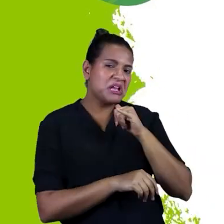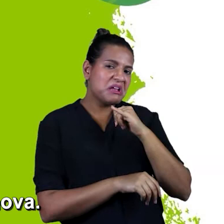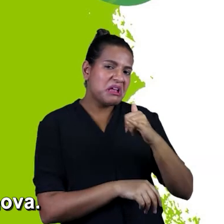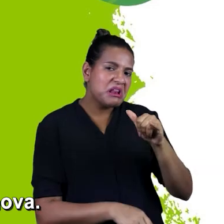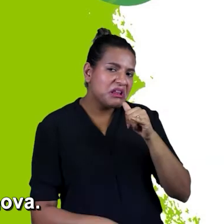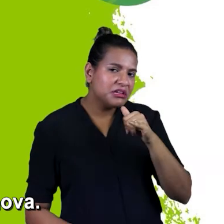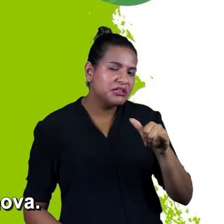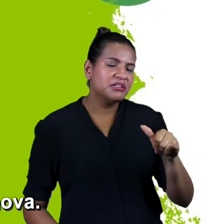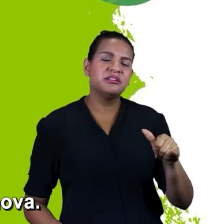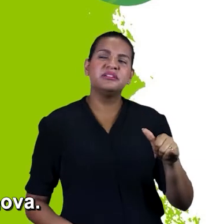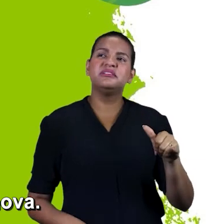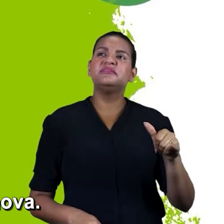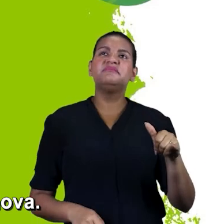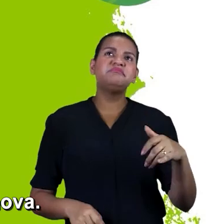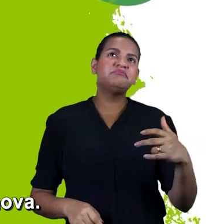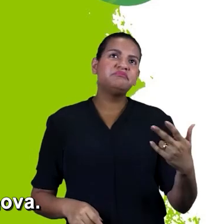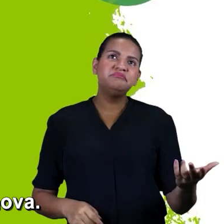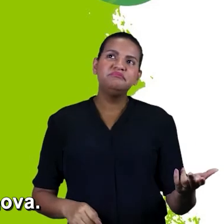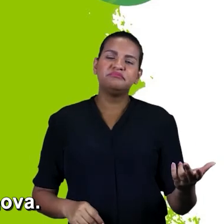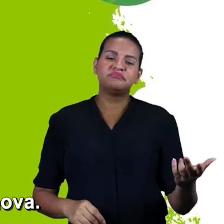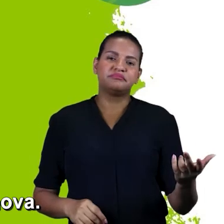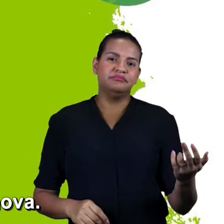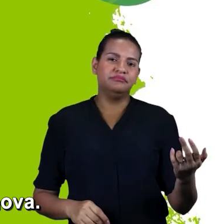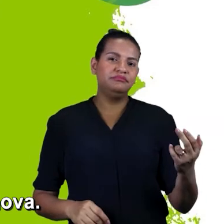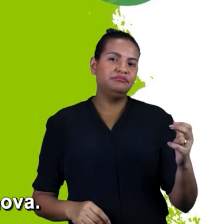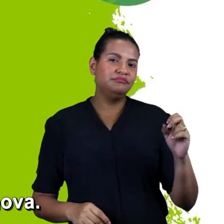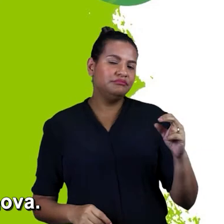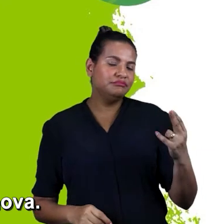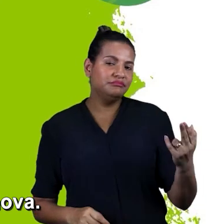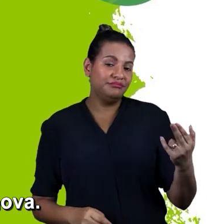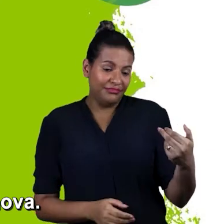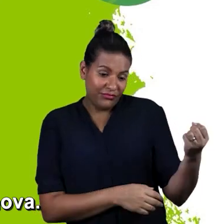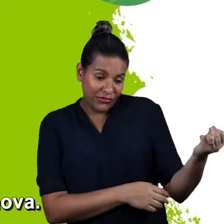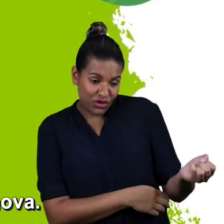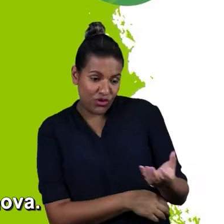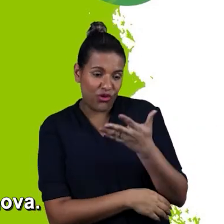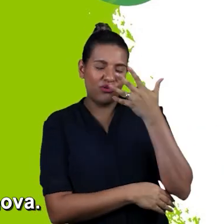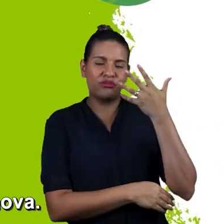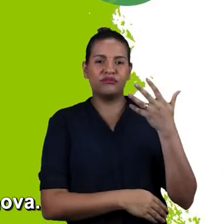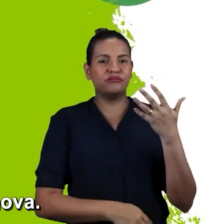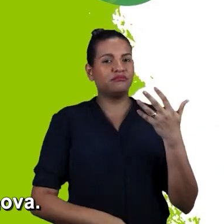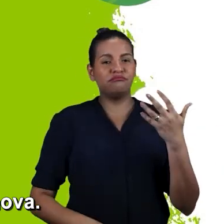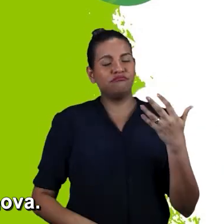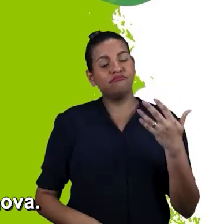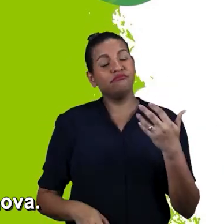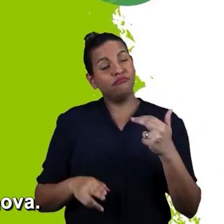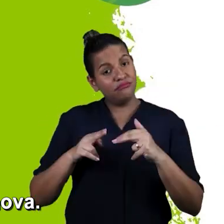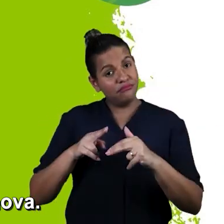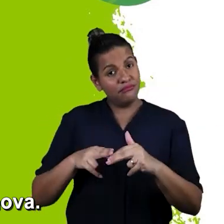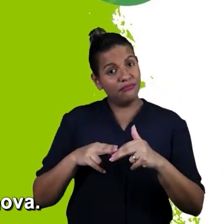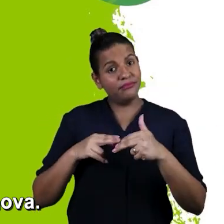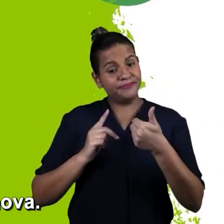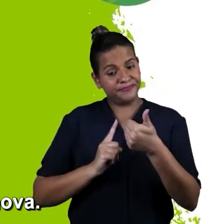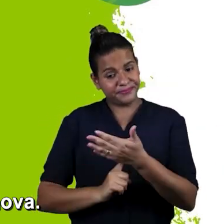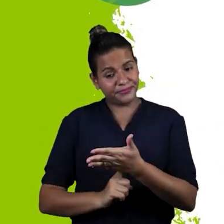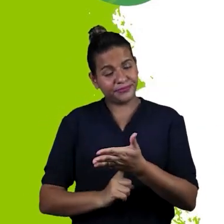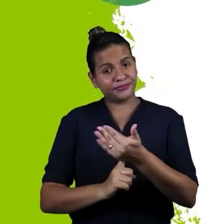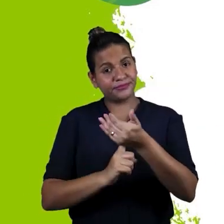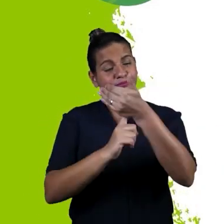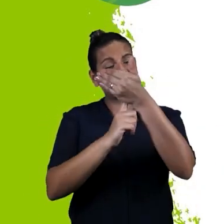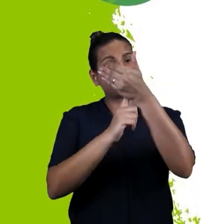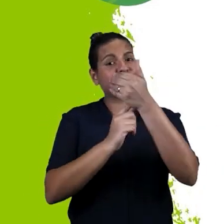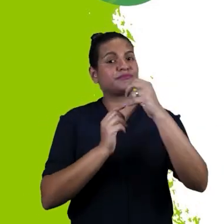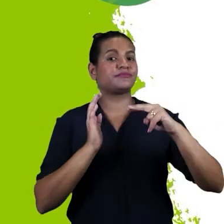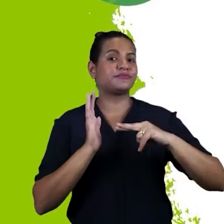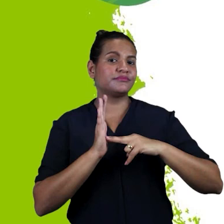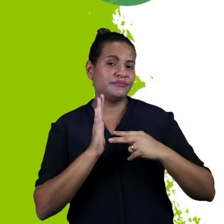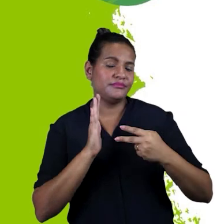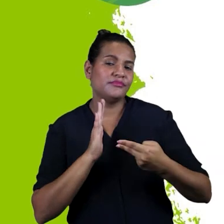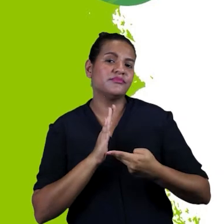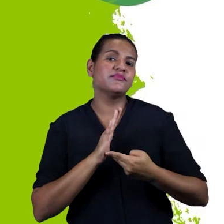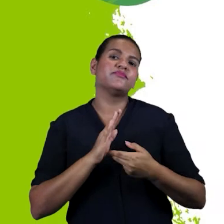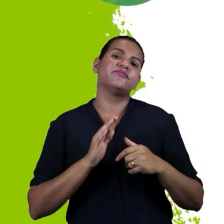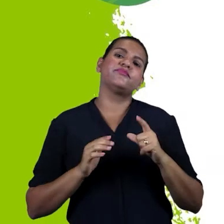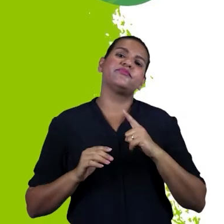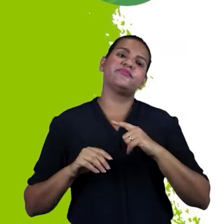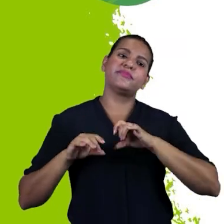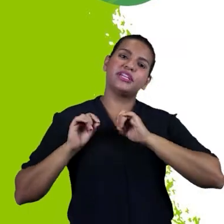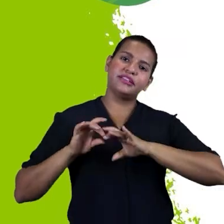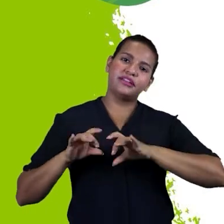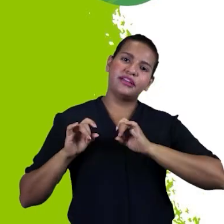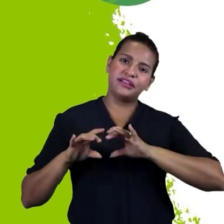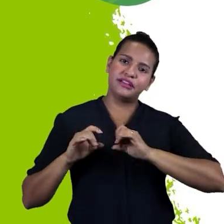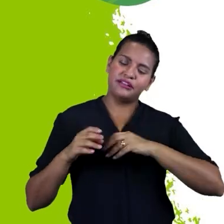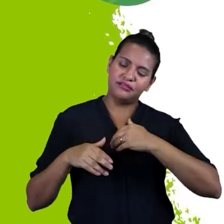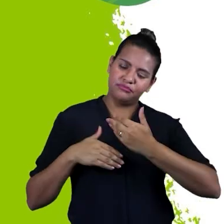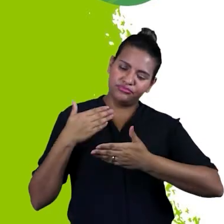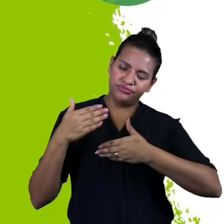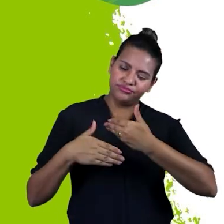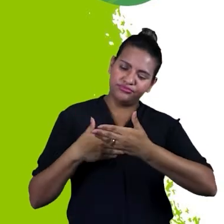ligado a alguma coisa elétrica ou alguma coisa que possa ser nova, tá? Então, a tecnologia, ela